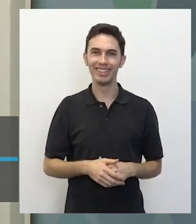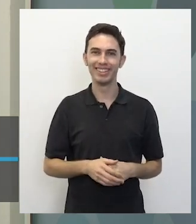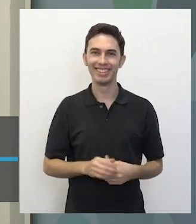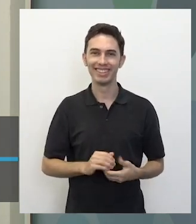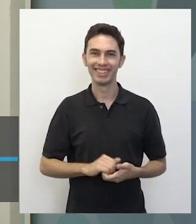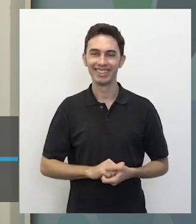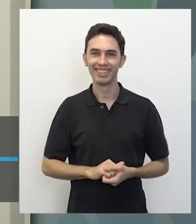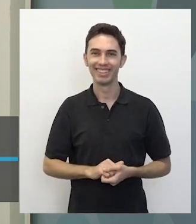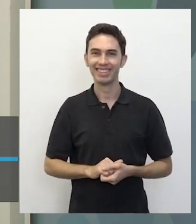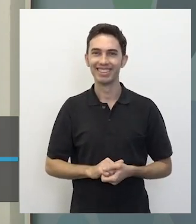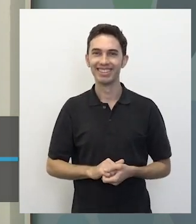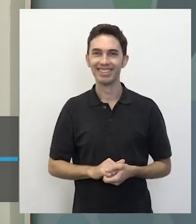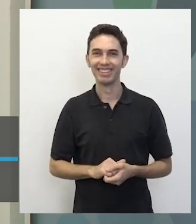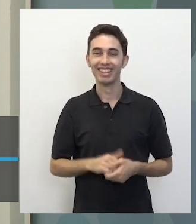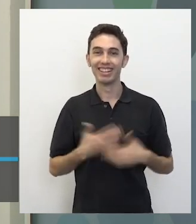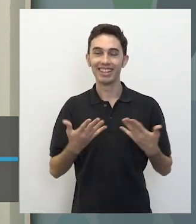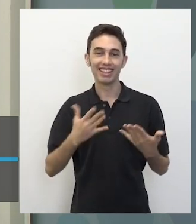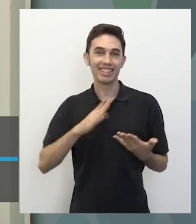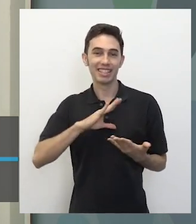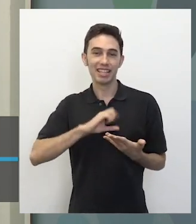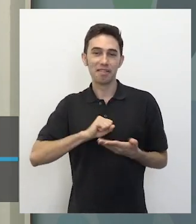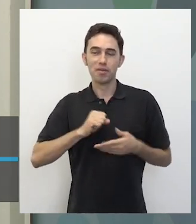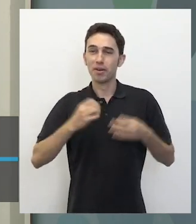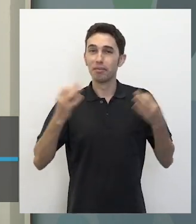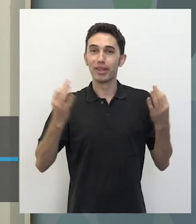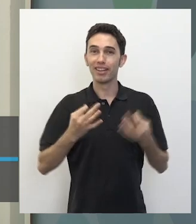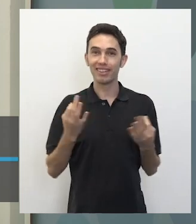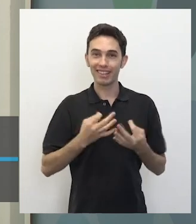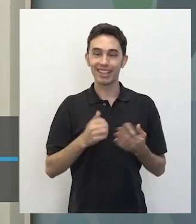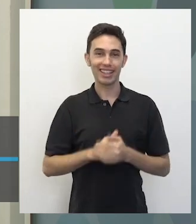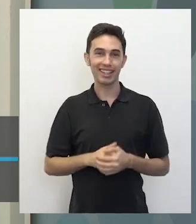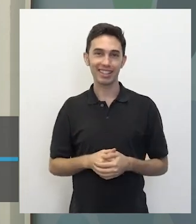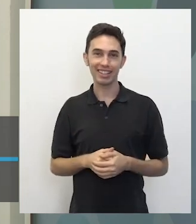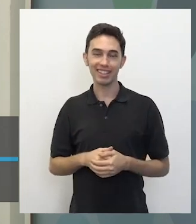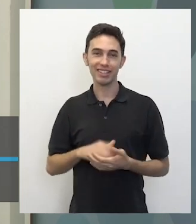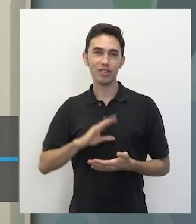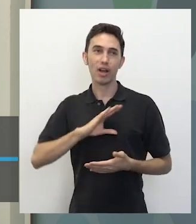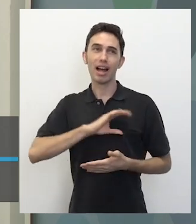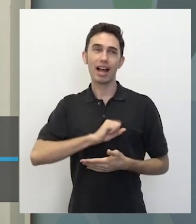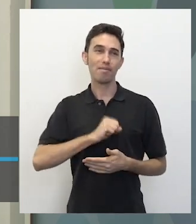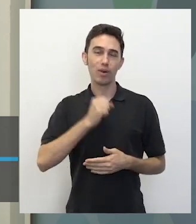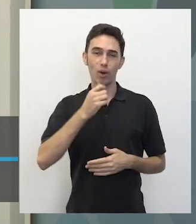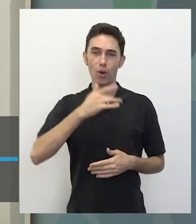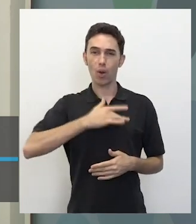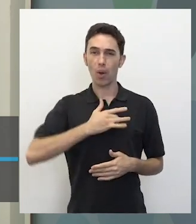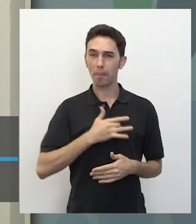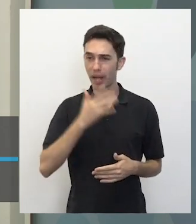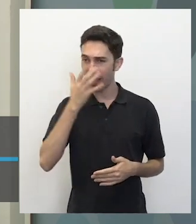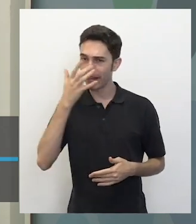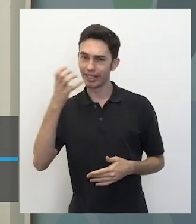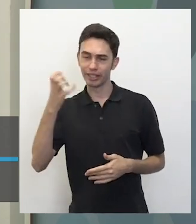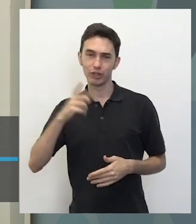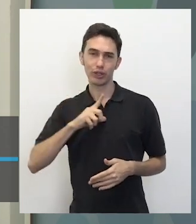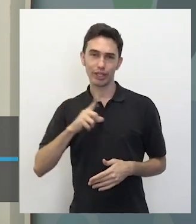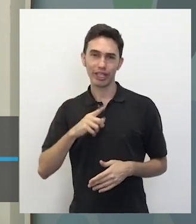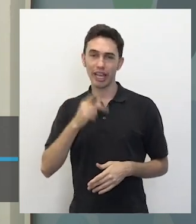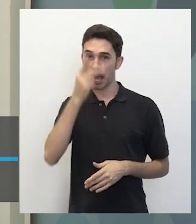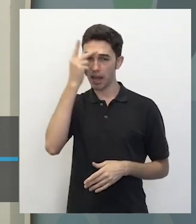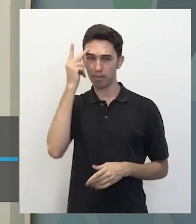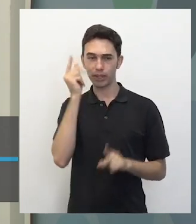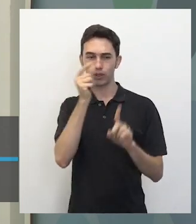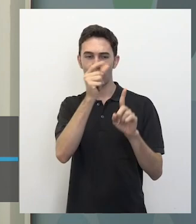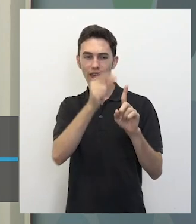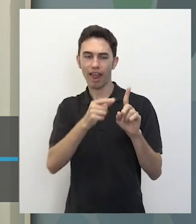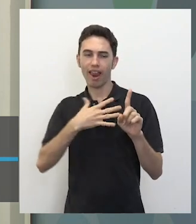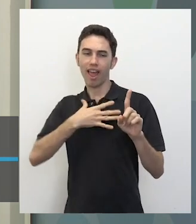que é perfeito, que, né, gente, isso não existe, mas no amor romântico, a pessoa amada sempre é perfeita,